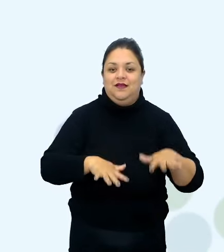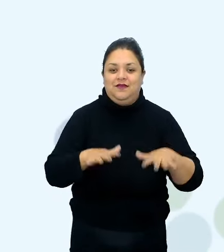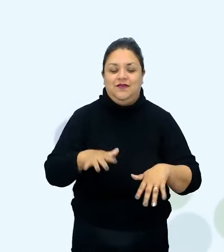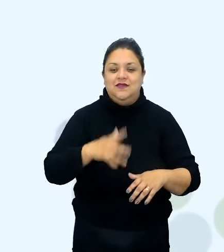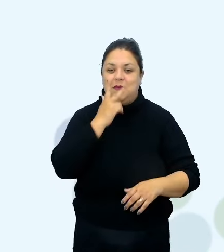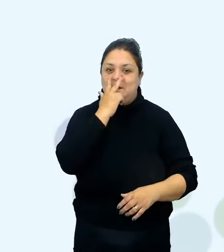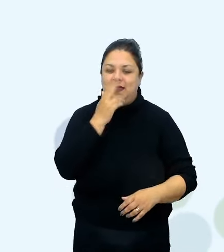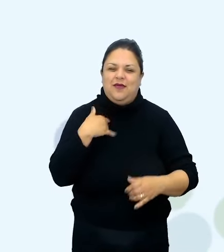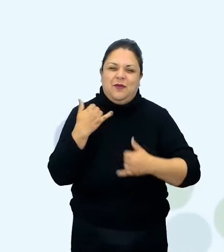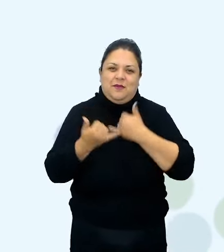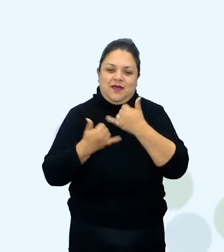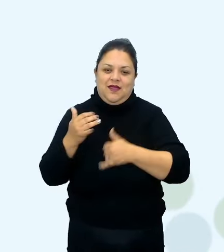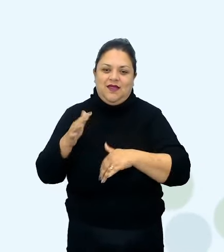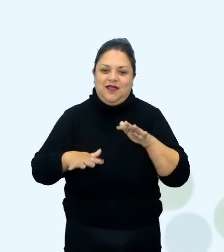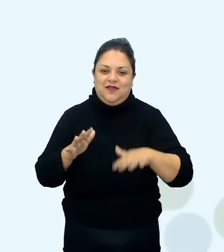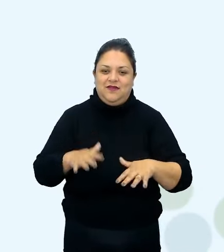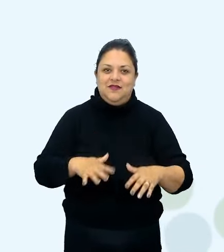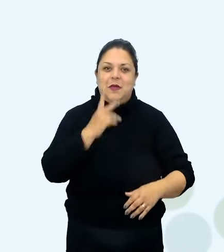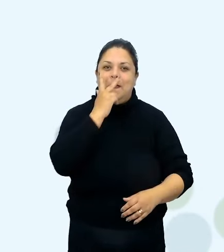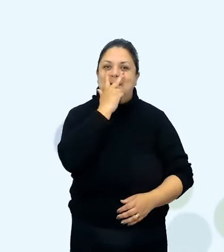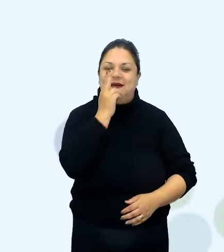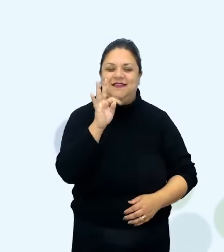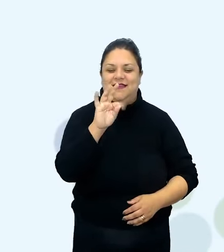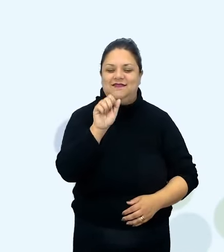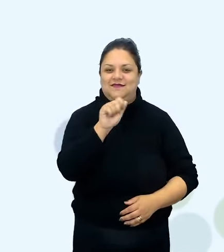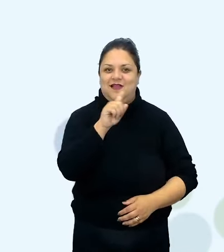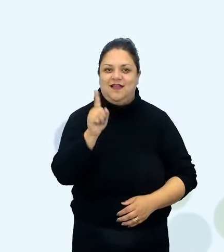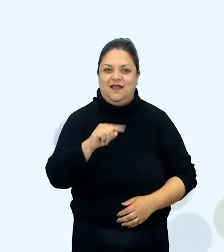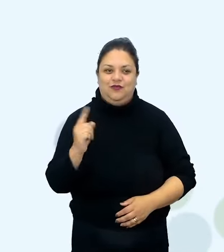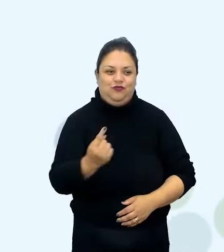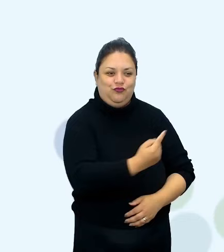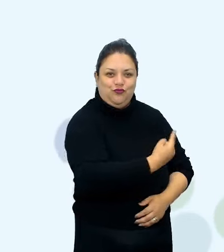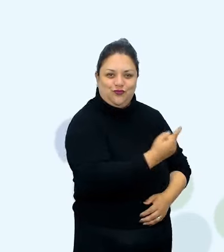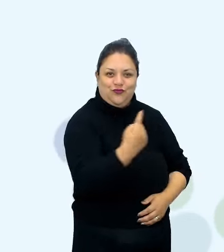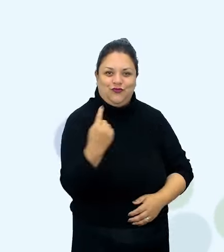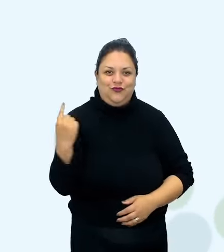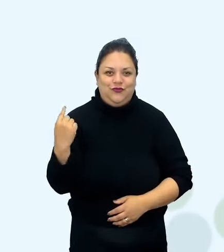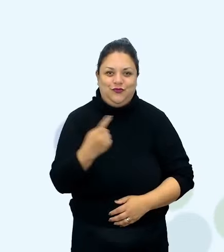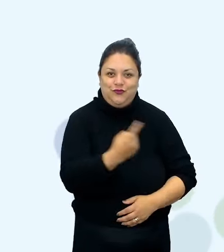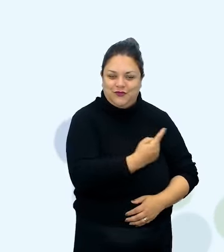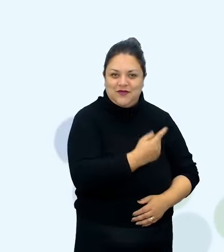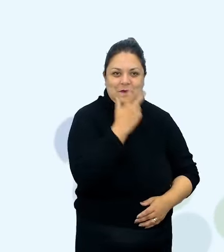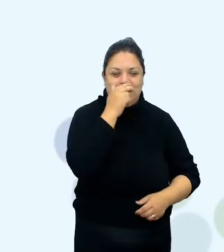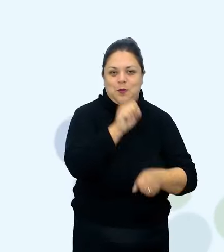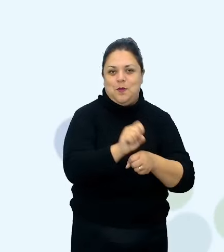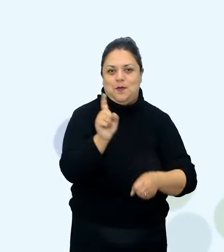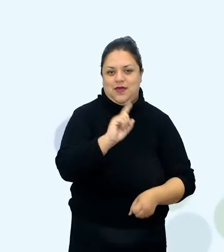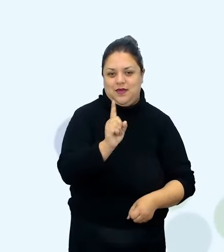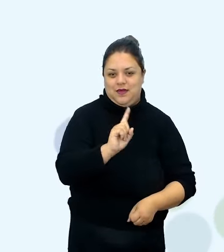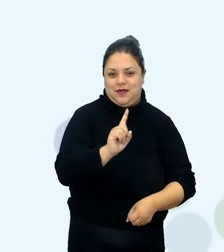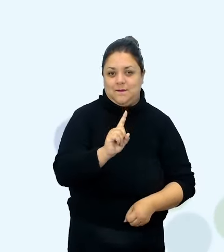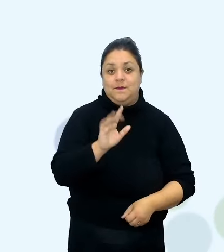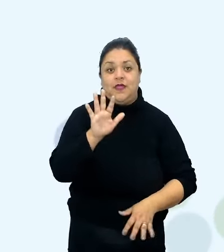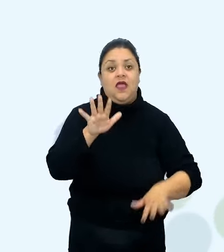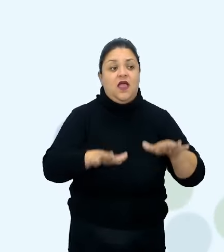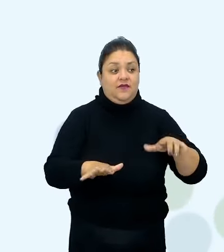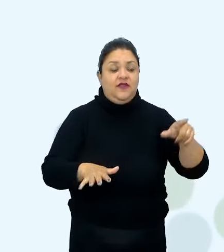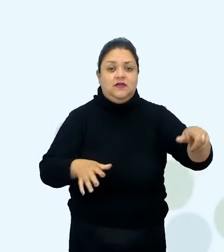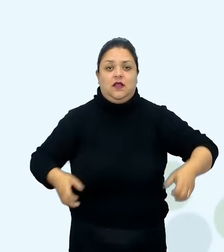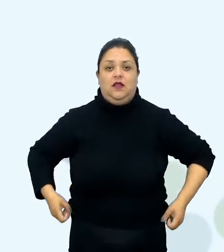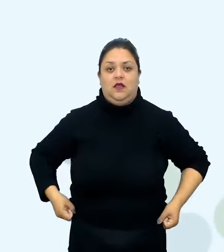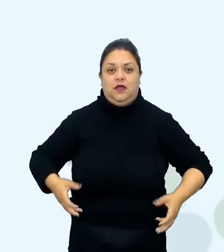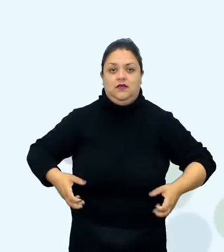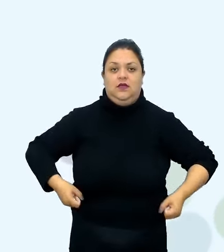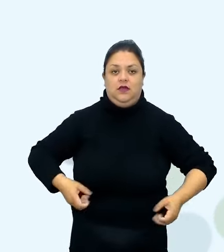tem crianças que é meio caso. Ou crianças realmente que ficam agitadas nas cadeiras de rodas, né?